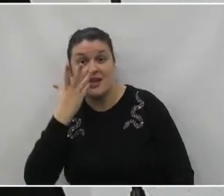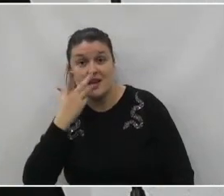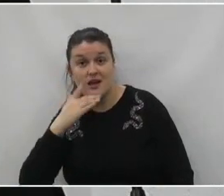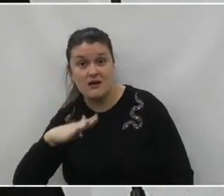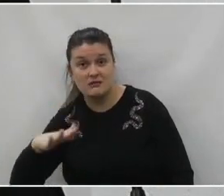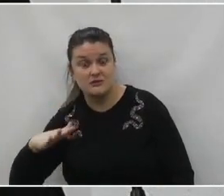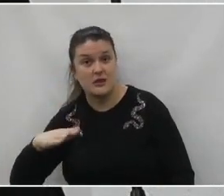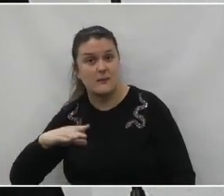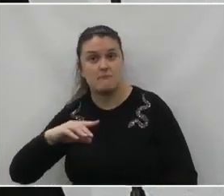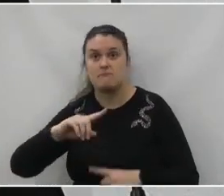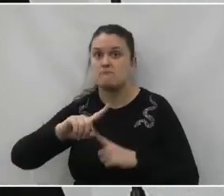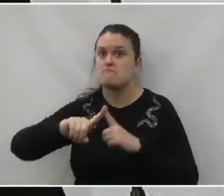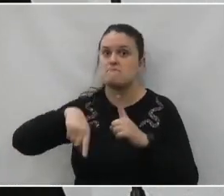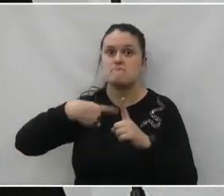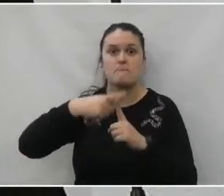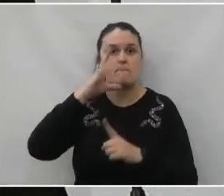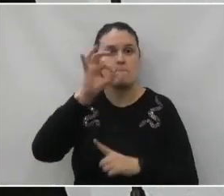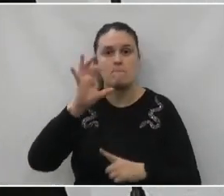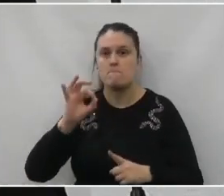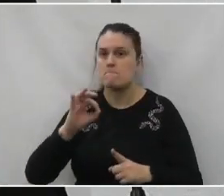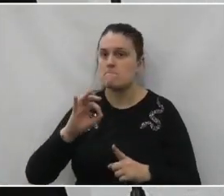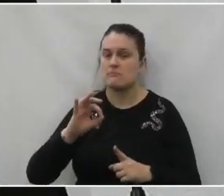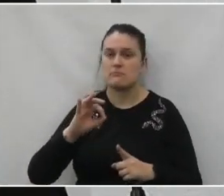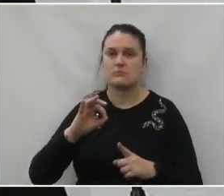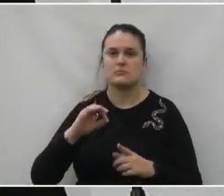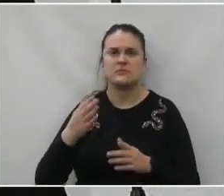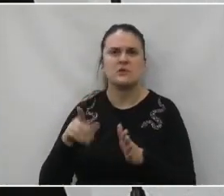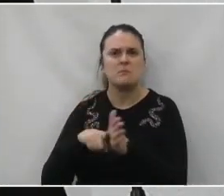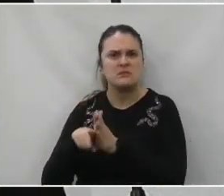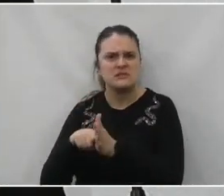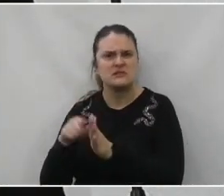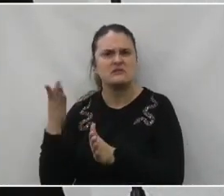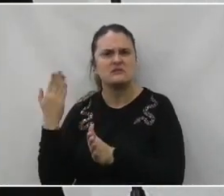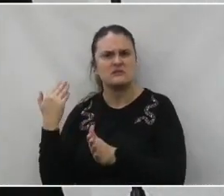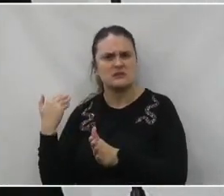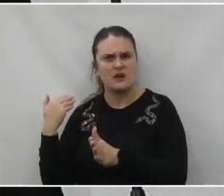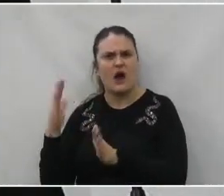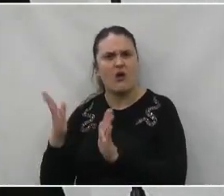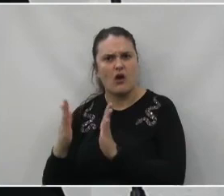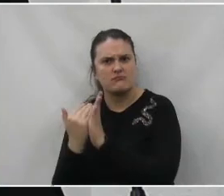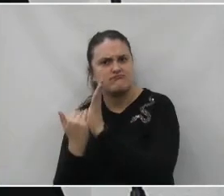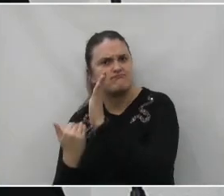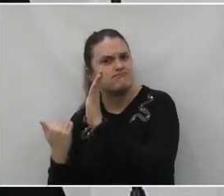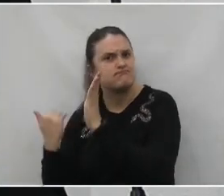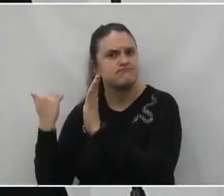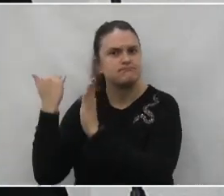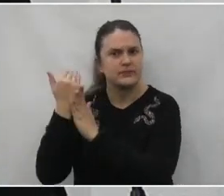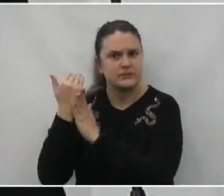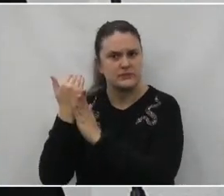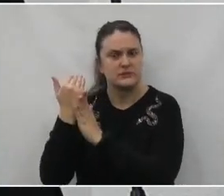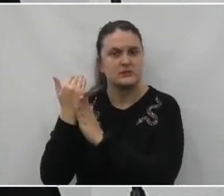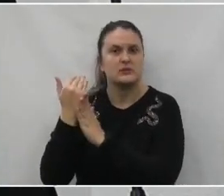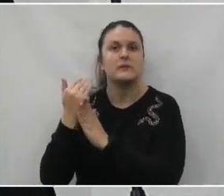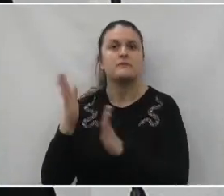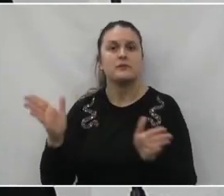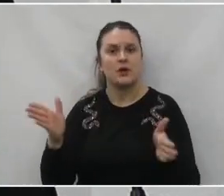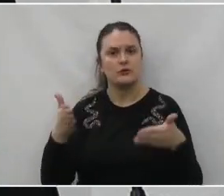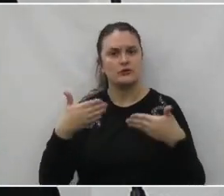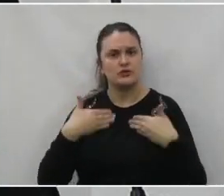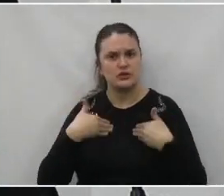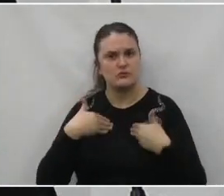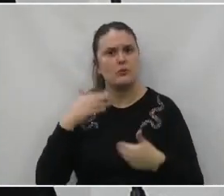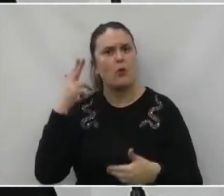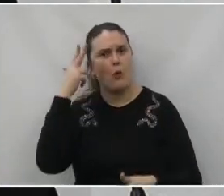Um aumento expressivo em relação aos dados anteriores, de acordo com a Organização Mundial da Saúde. O autismo é mais comum